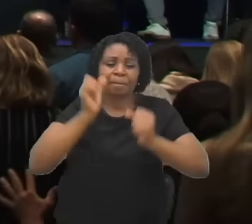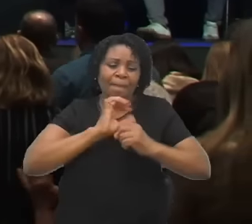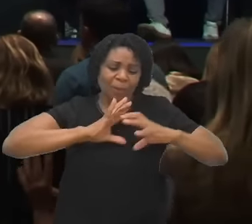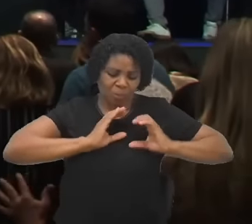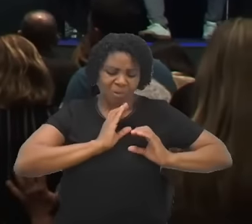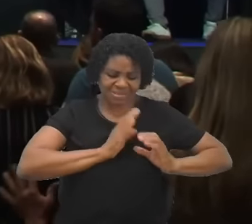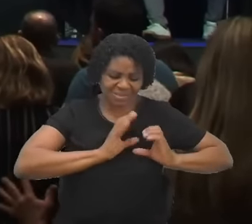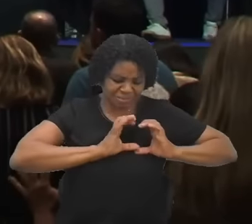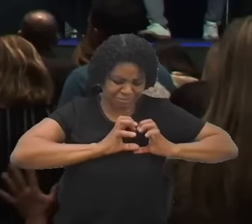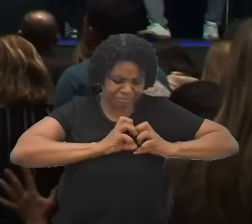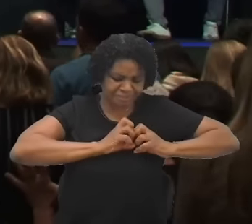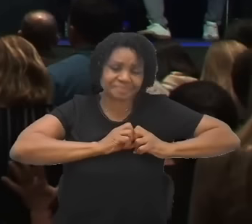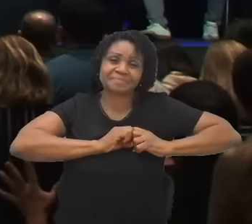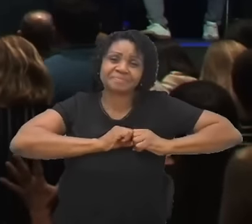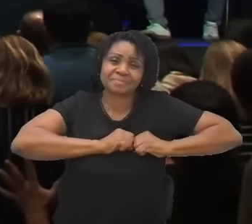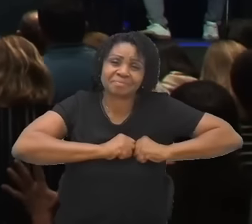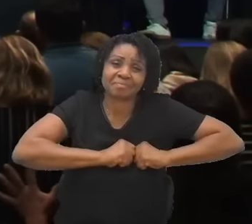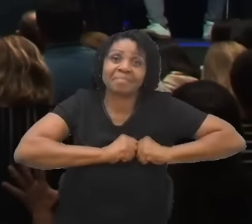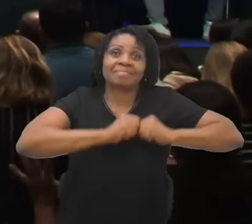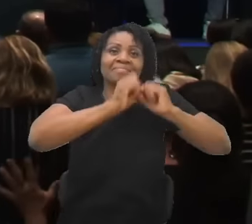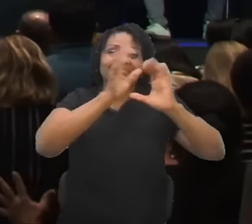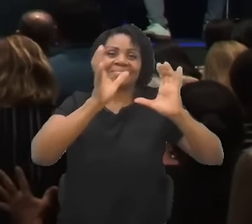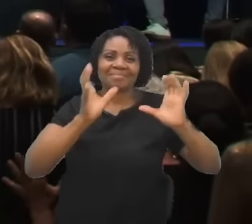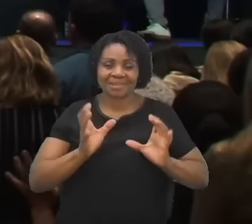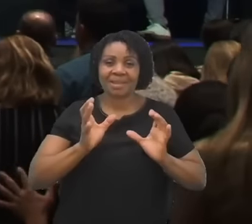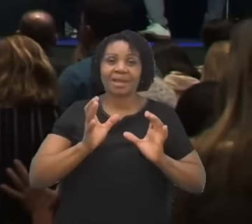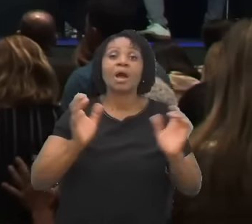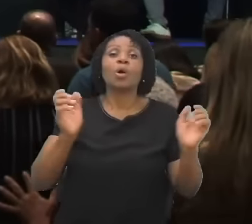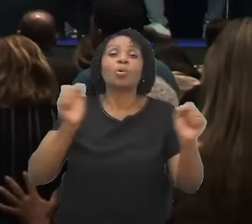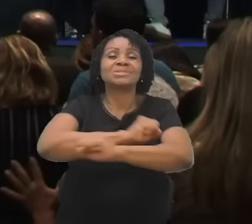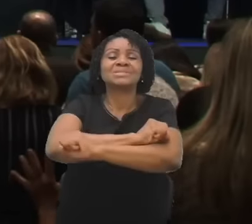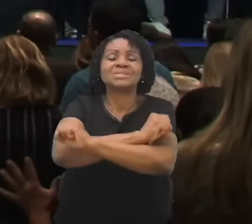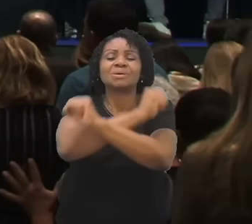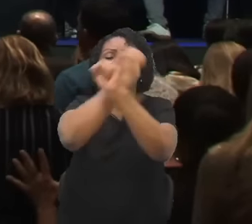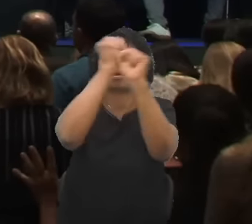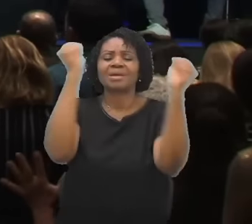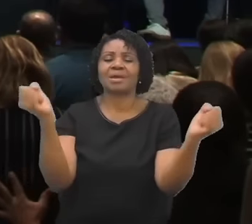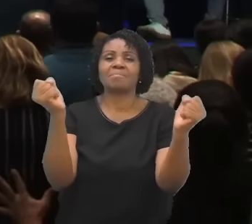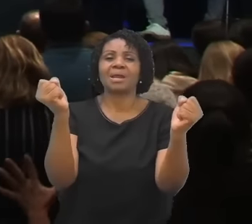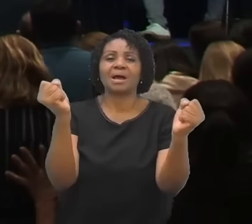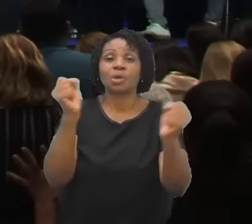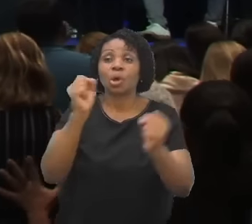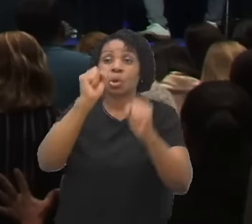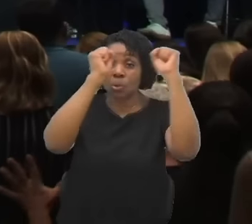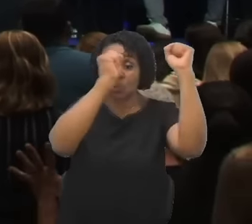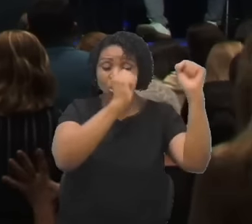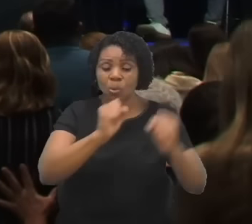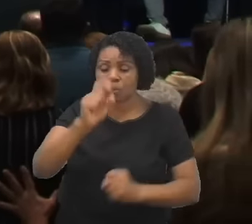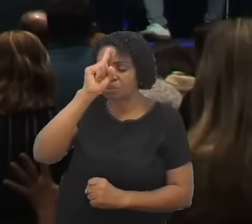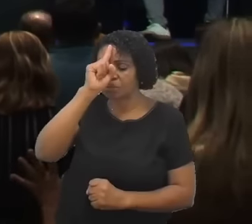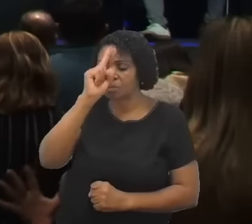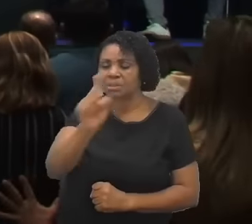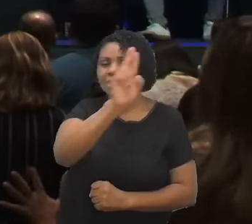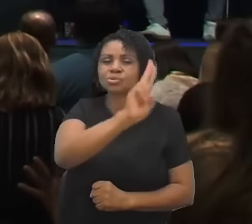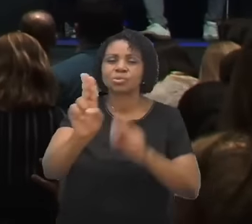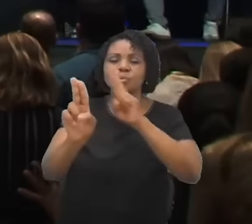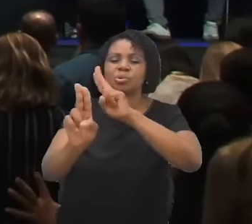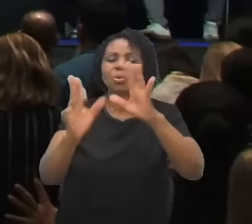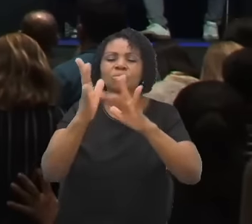limitam, algemas que te roubam. Eu digo: sejam quebradas agora, na autoridade do nome de